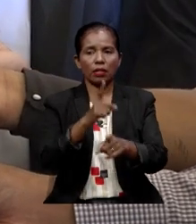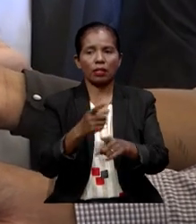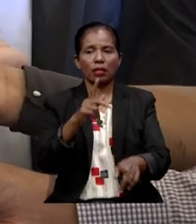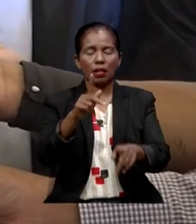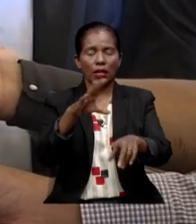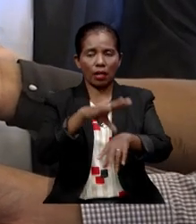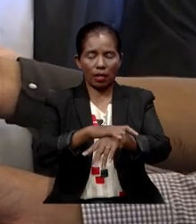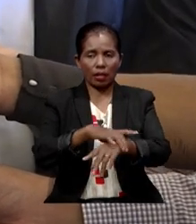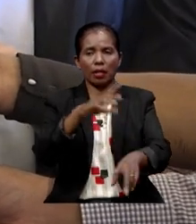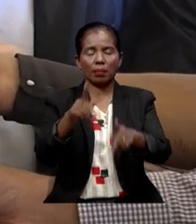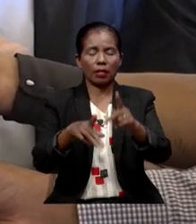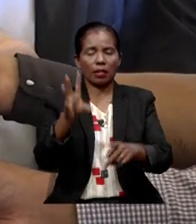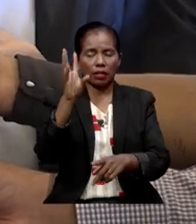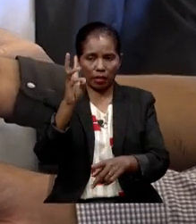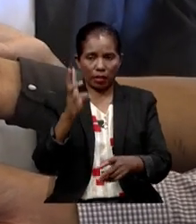em Nen,